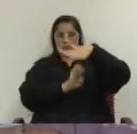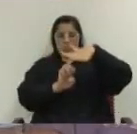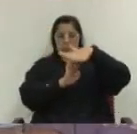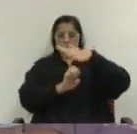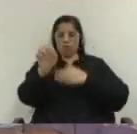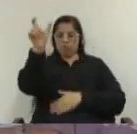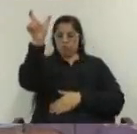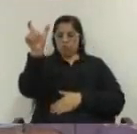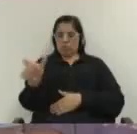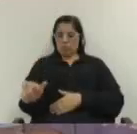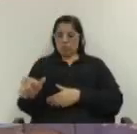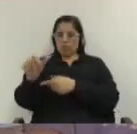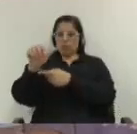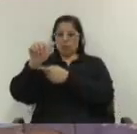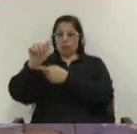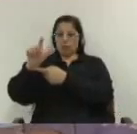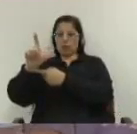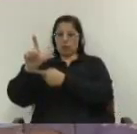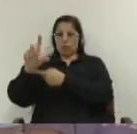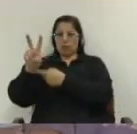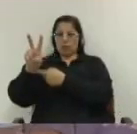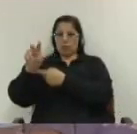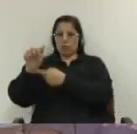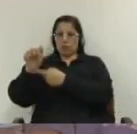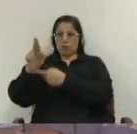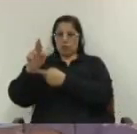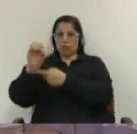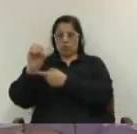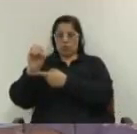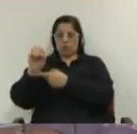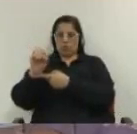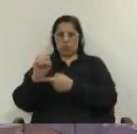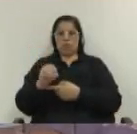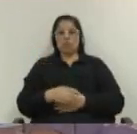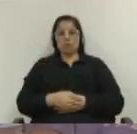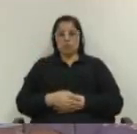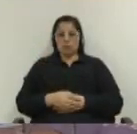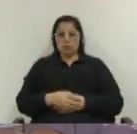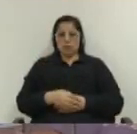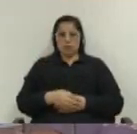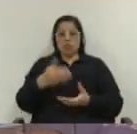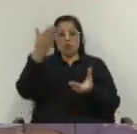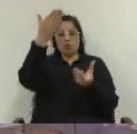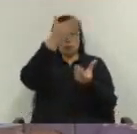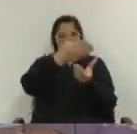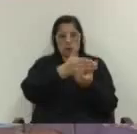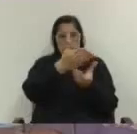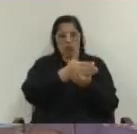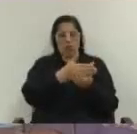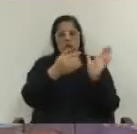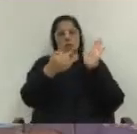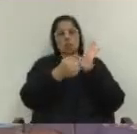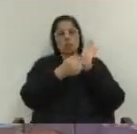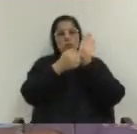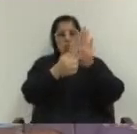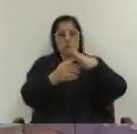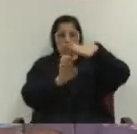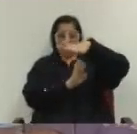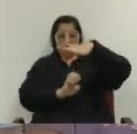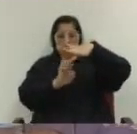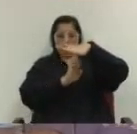Murbach, que assinou o contrato emergencial. O inquérito da promotoria apontou que a companhia contratada para